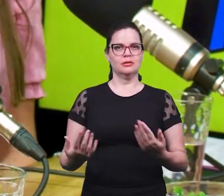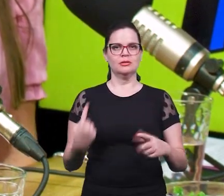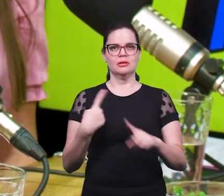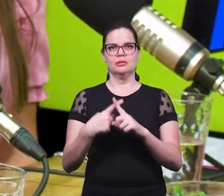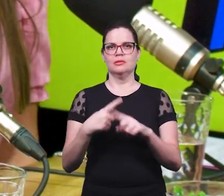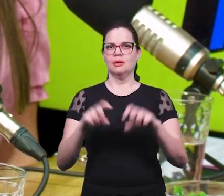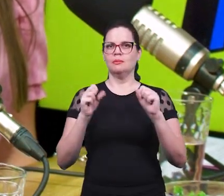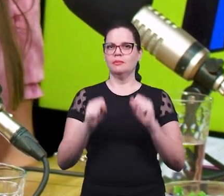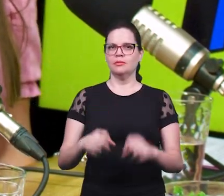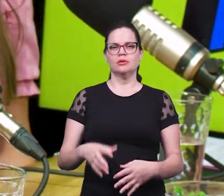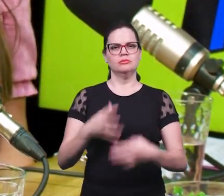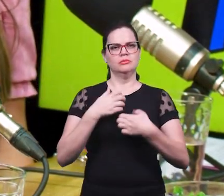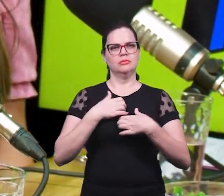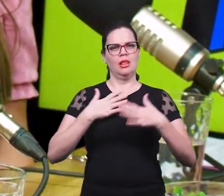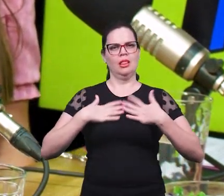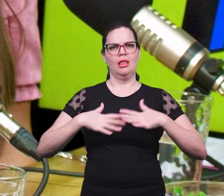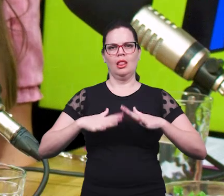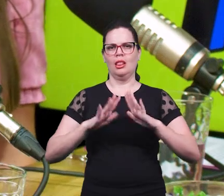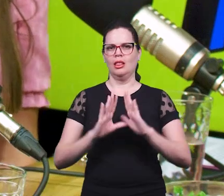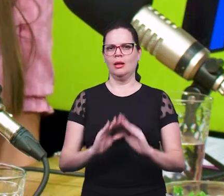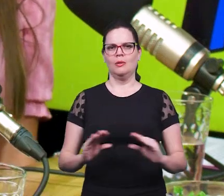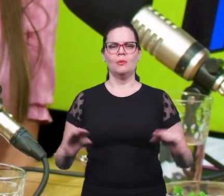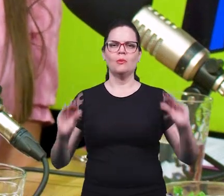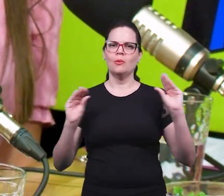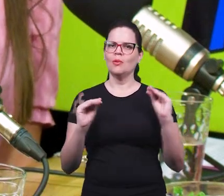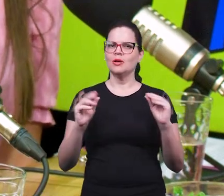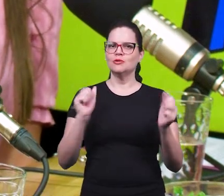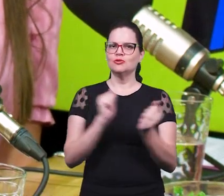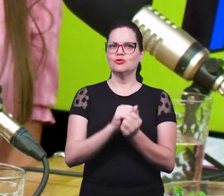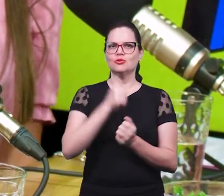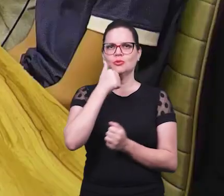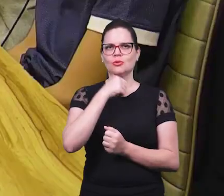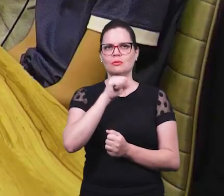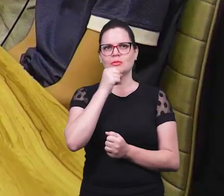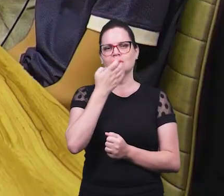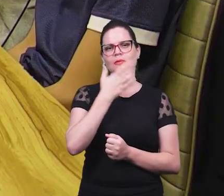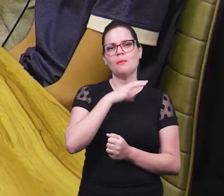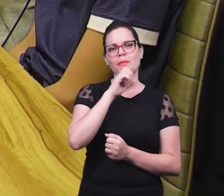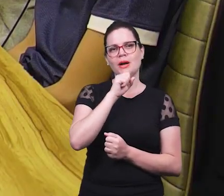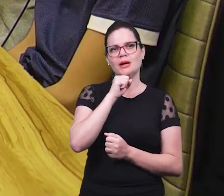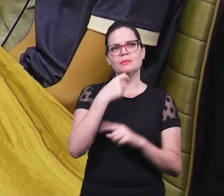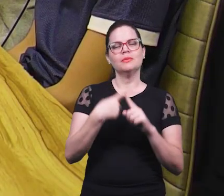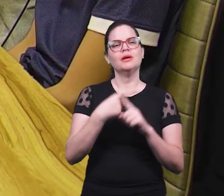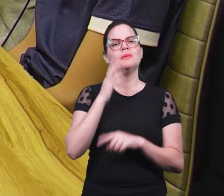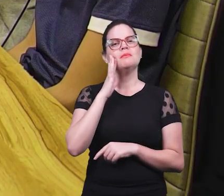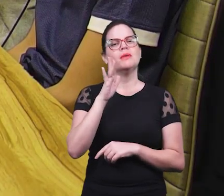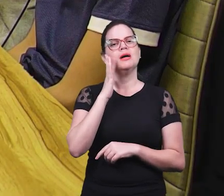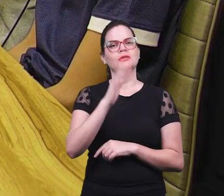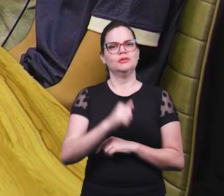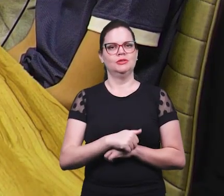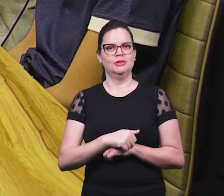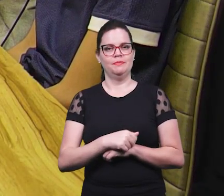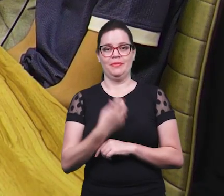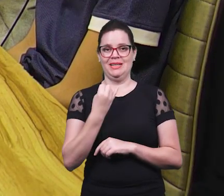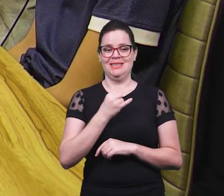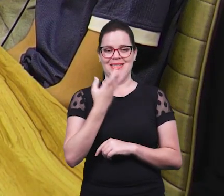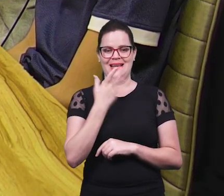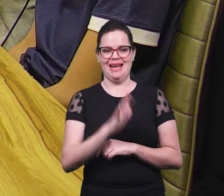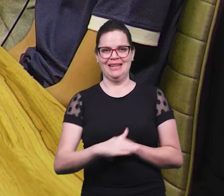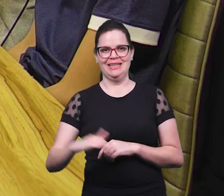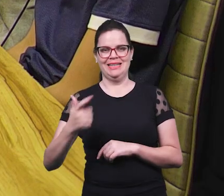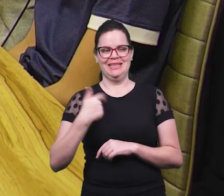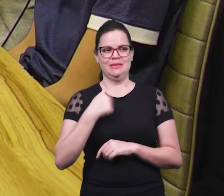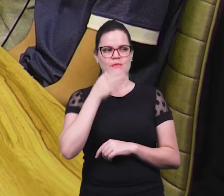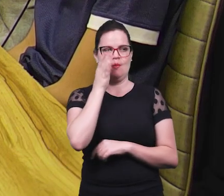eles podem se sentir à vontade com os pais, Vanessa. Sim. Porque imagina, Vanessa, se essas crianças não tiverem a